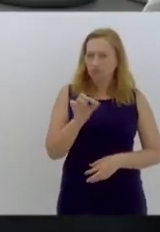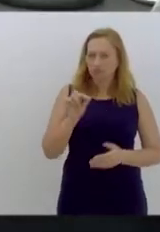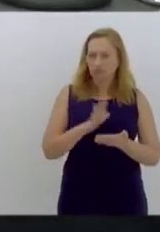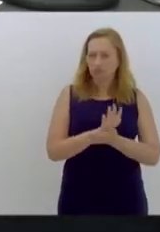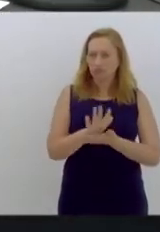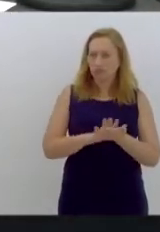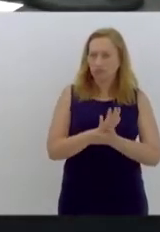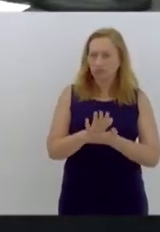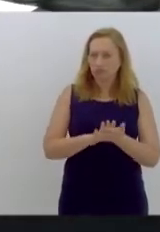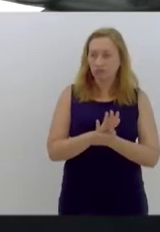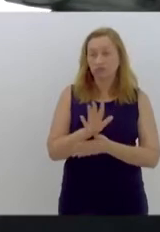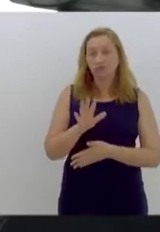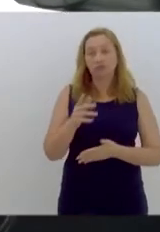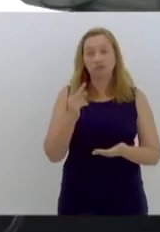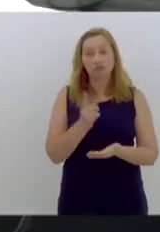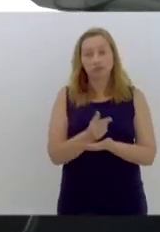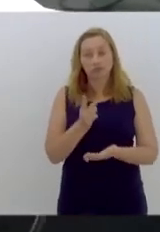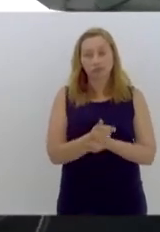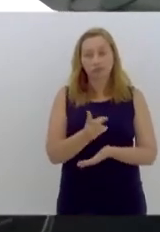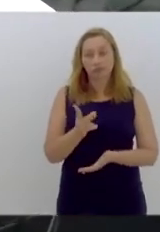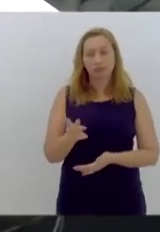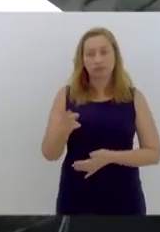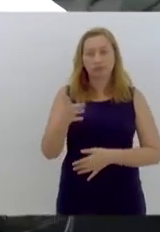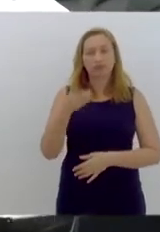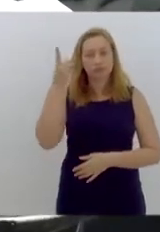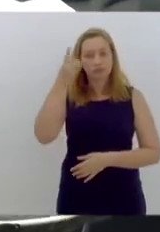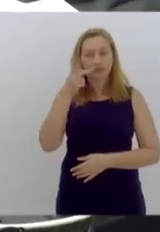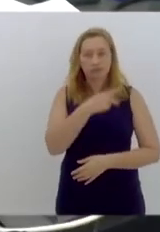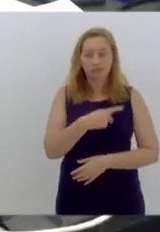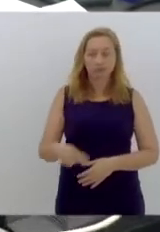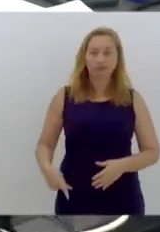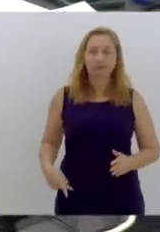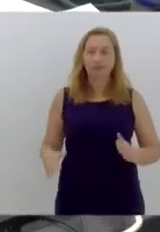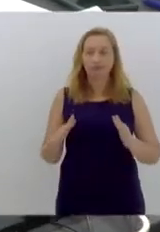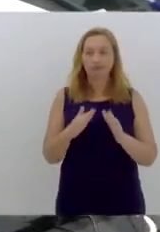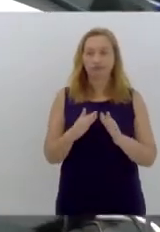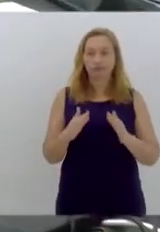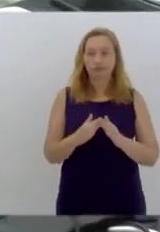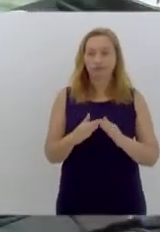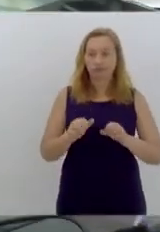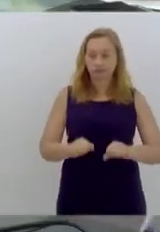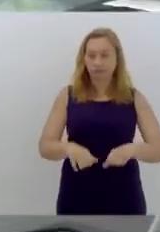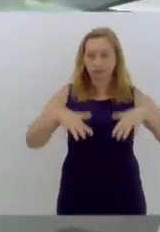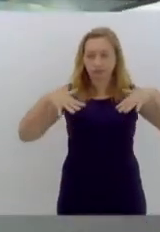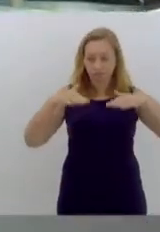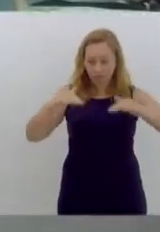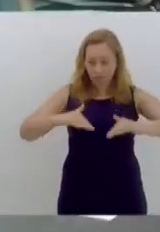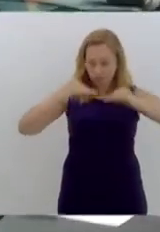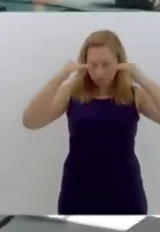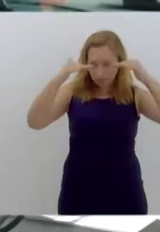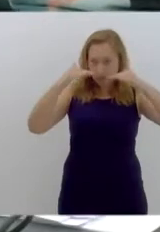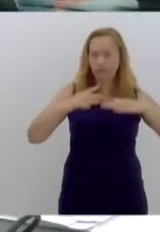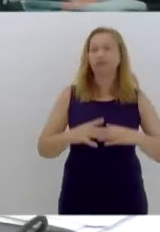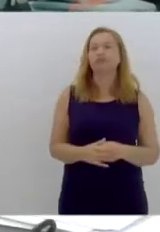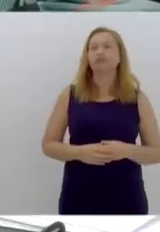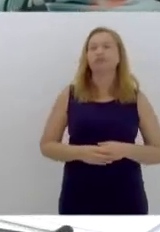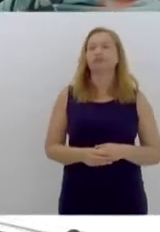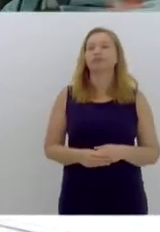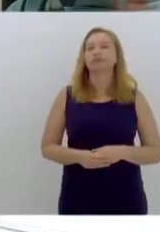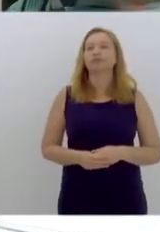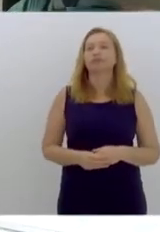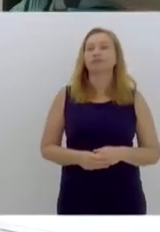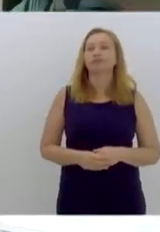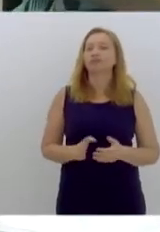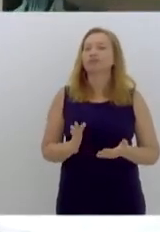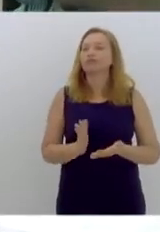nada. Mesmo que esse deputado seja o presidente da casa, o plenário que é soberano. Augusto, tem mais